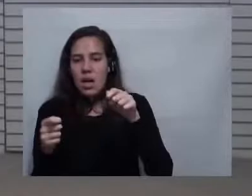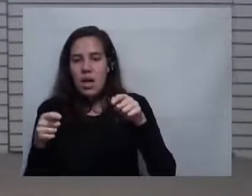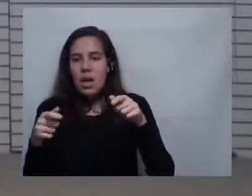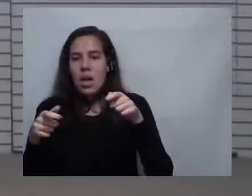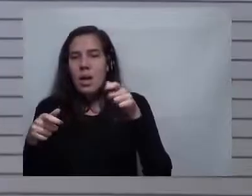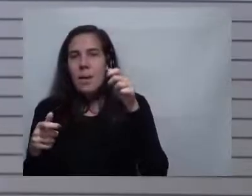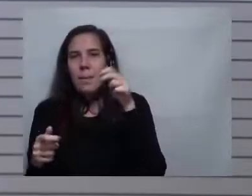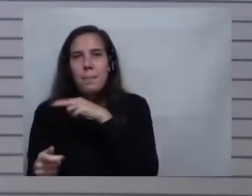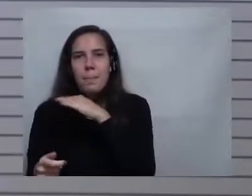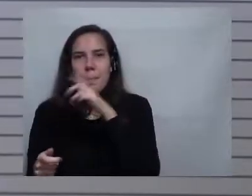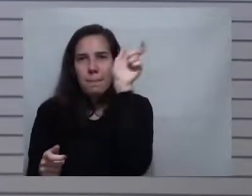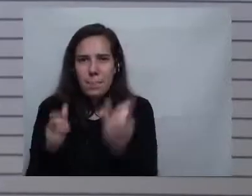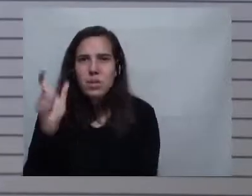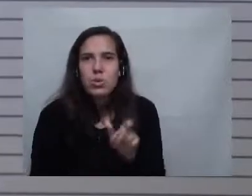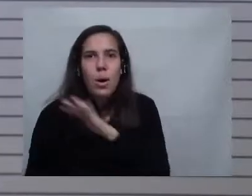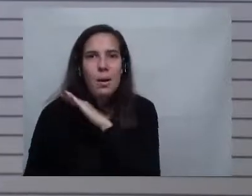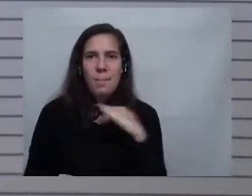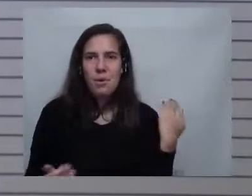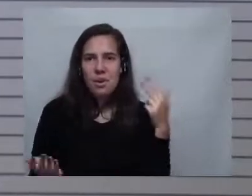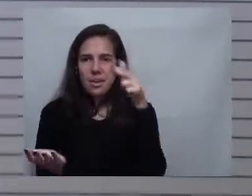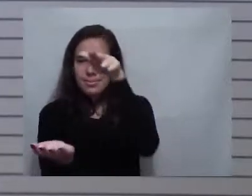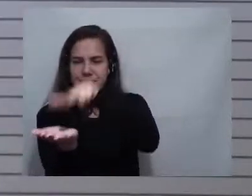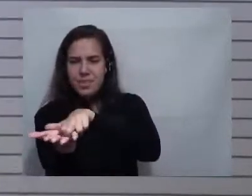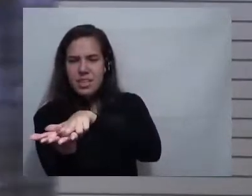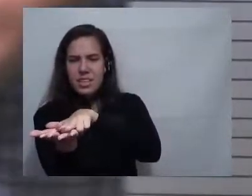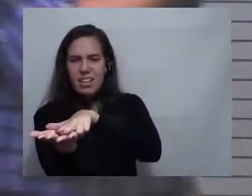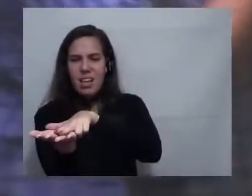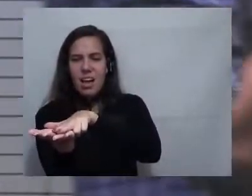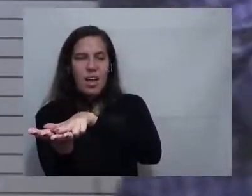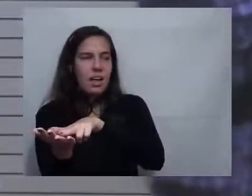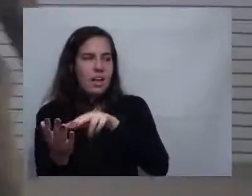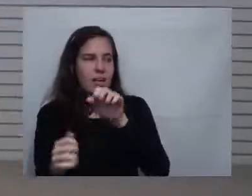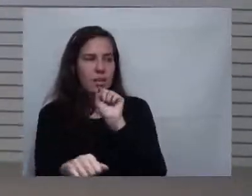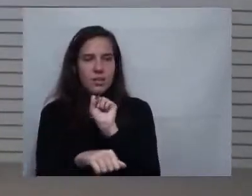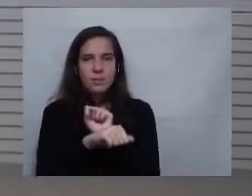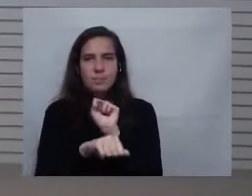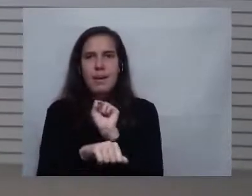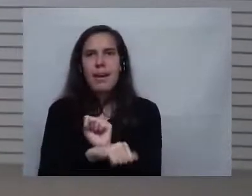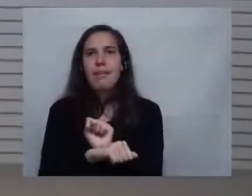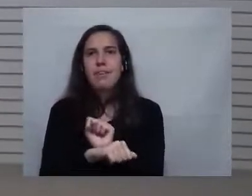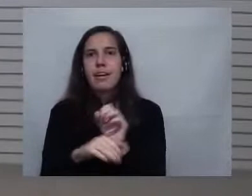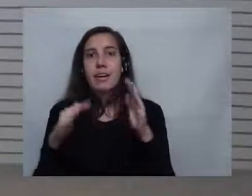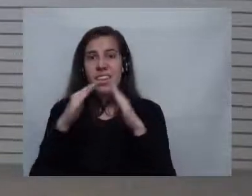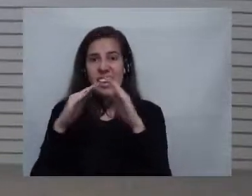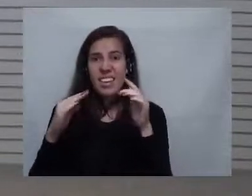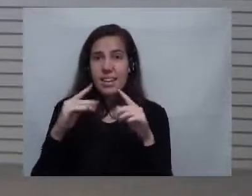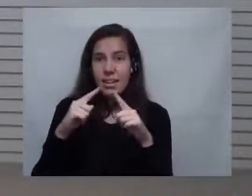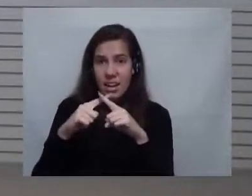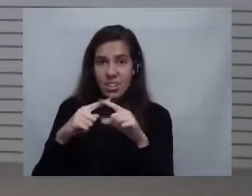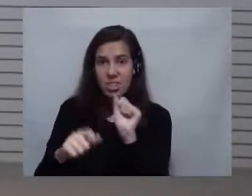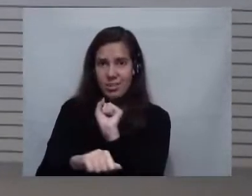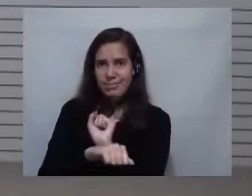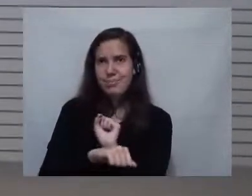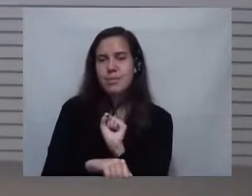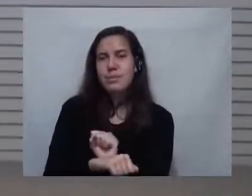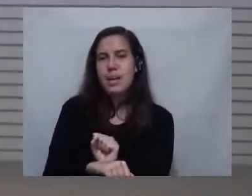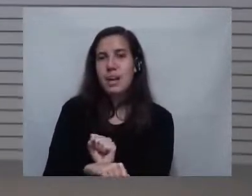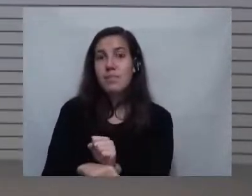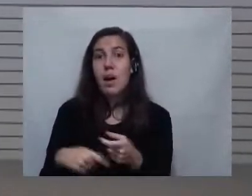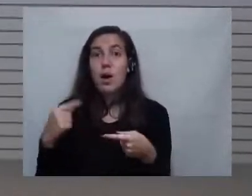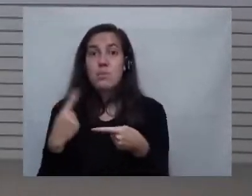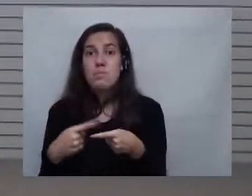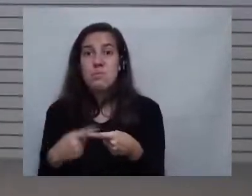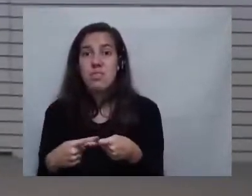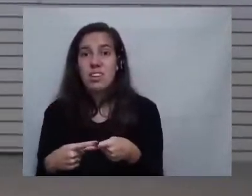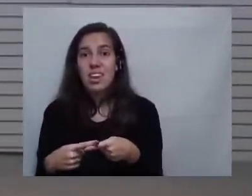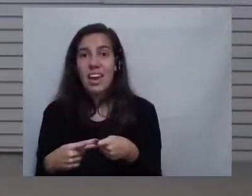e em que está nossa expectativa pois nós fomos os que dizemos a vida toda e eu ando